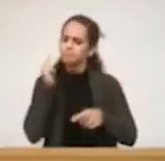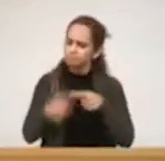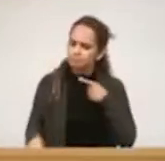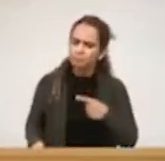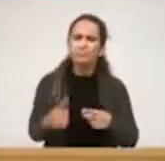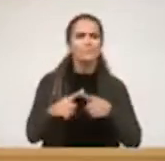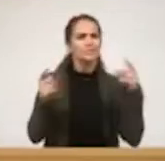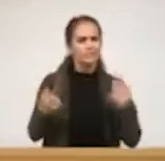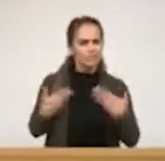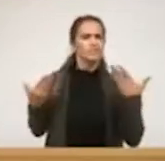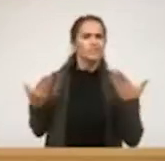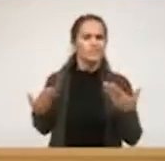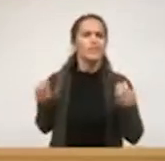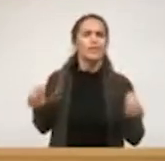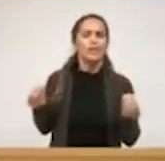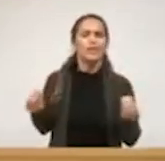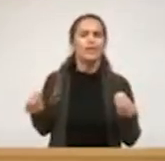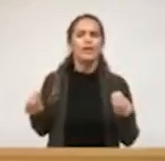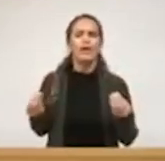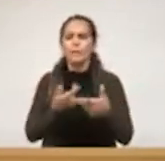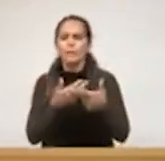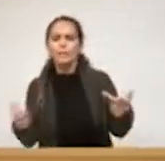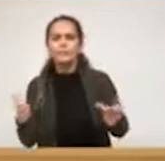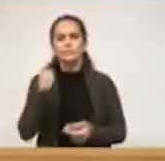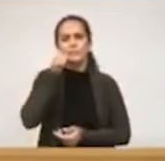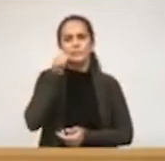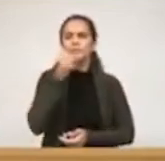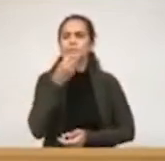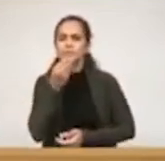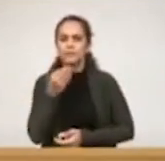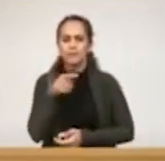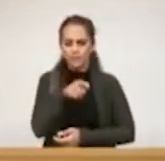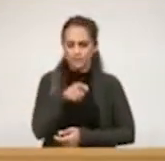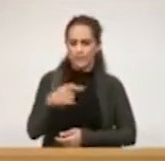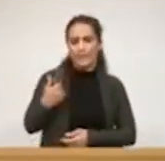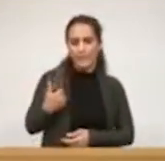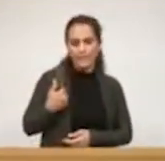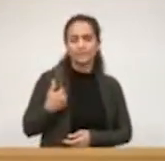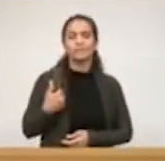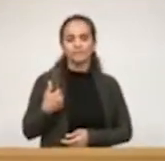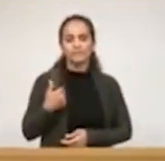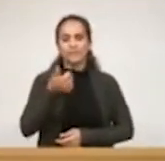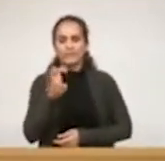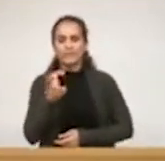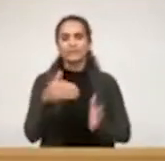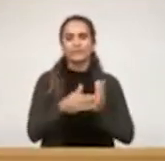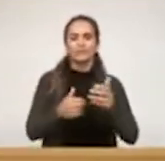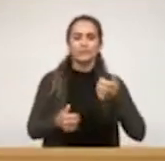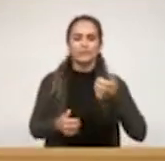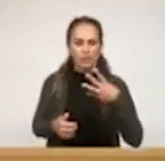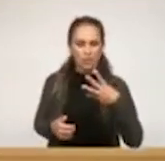é mas é assustador porque muitos meninos e meninas dessa idade 15